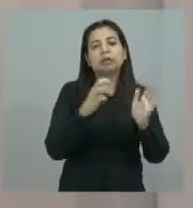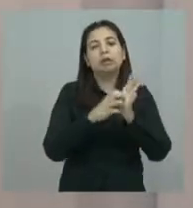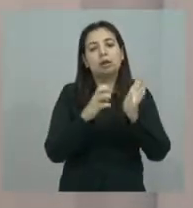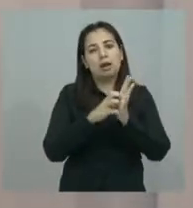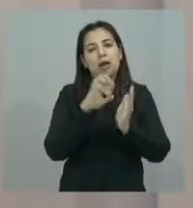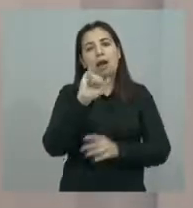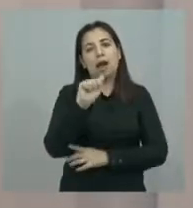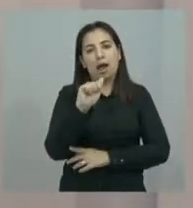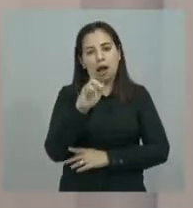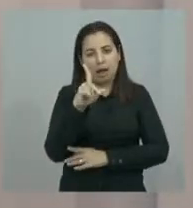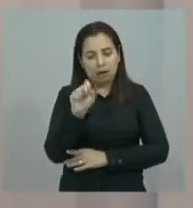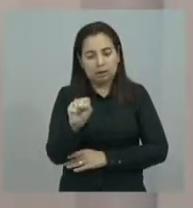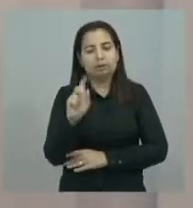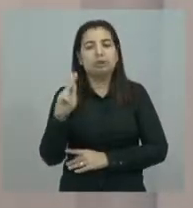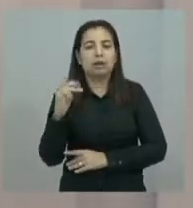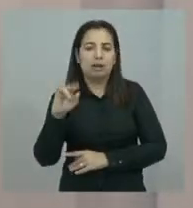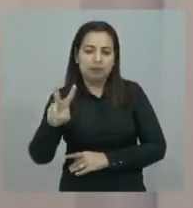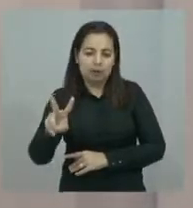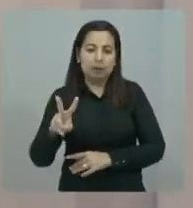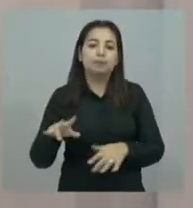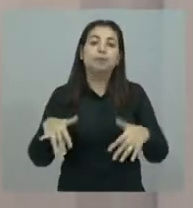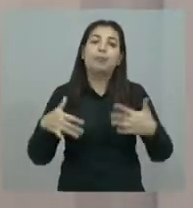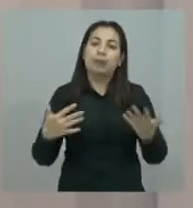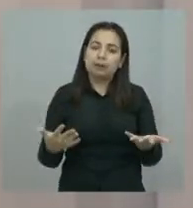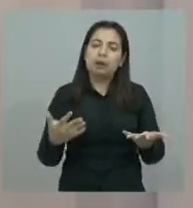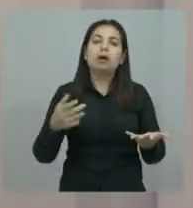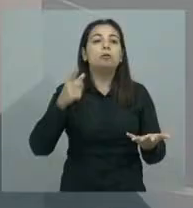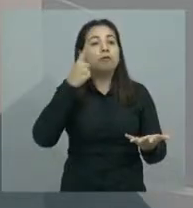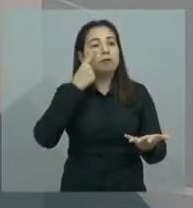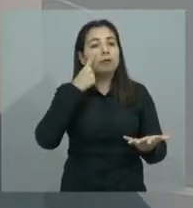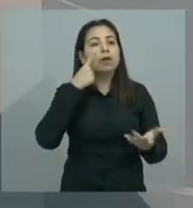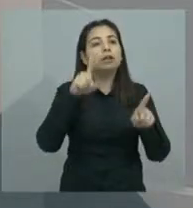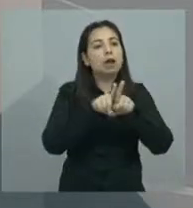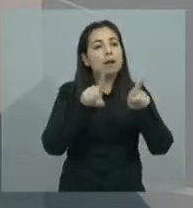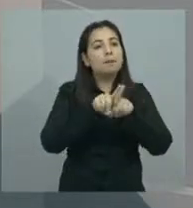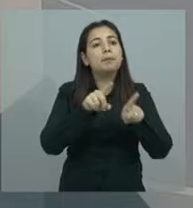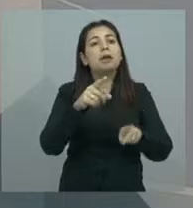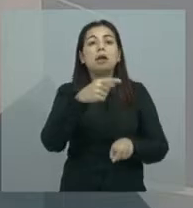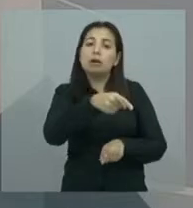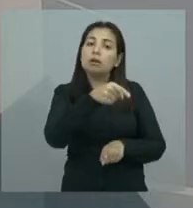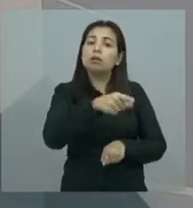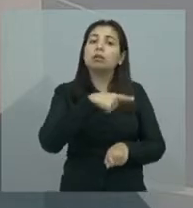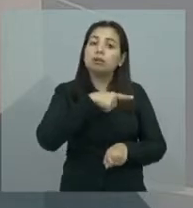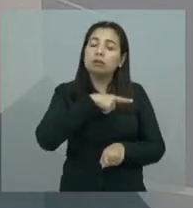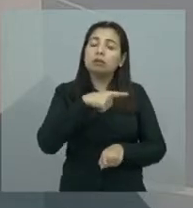tentando inserir para que a AIDS tenha essa voz dentro do Conselho, abrindo